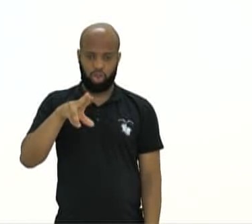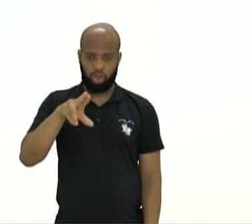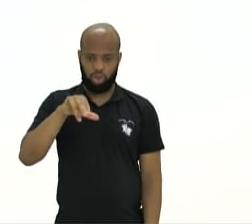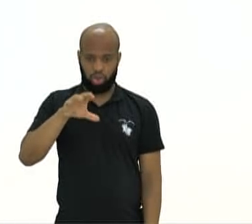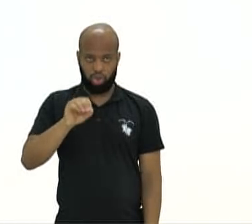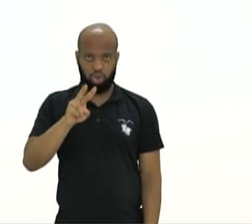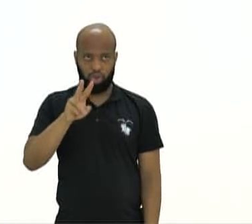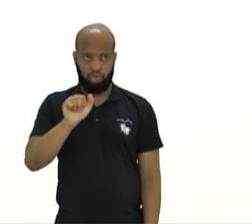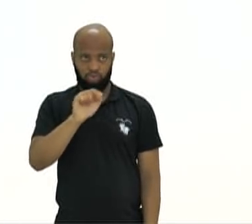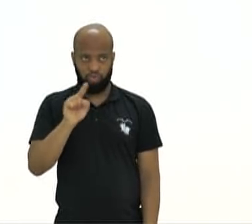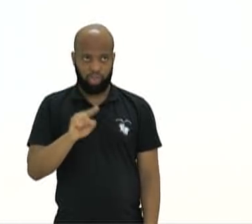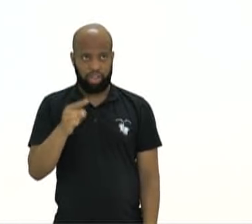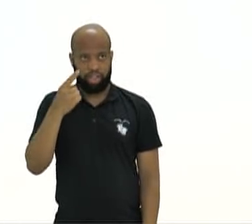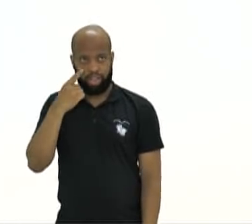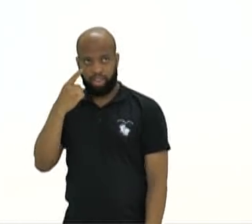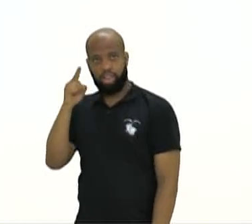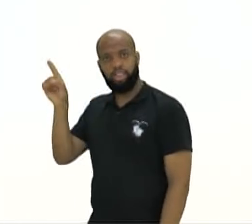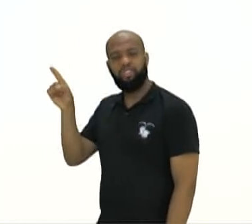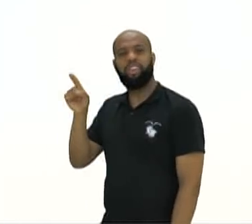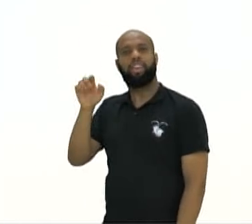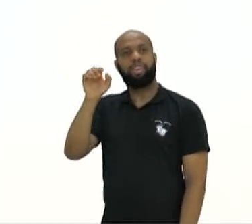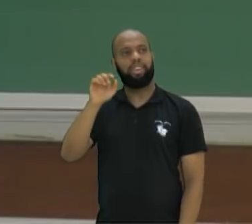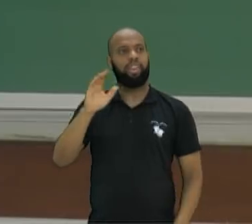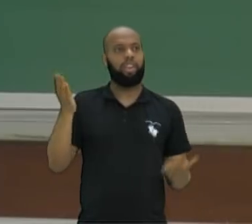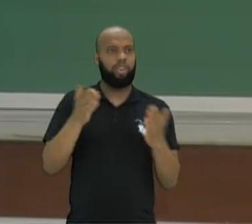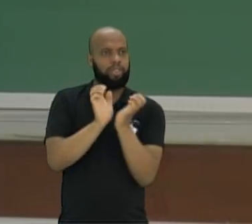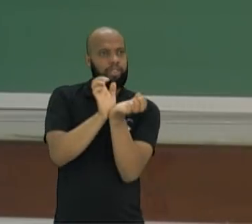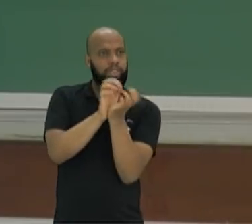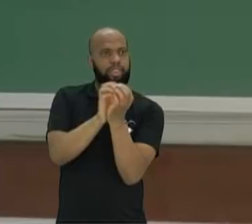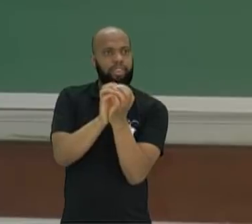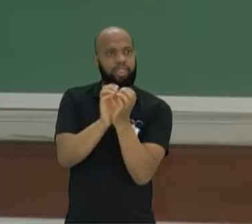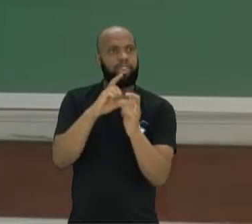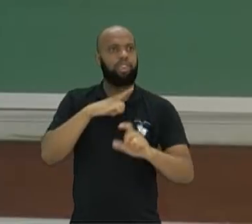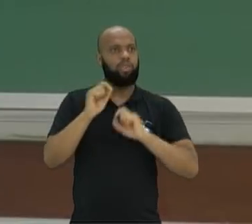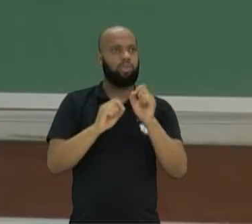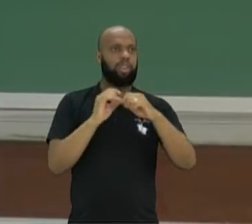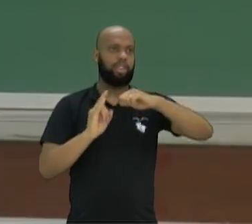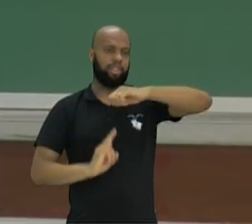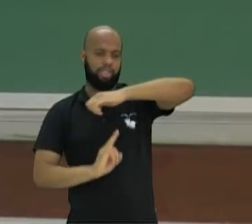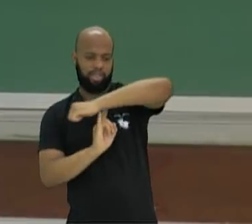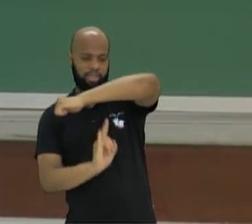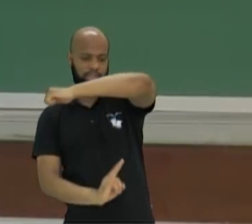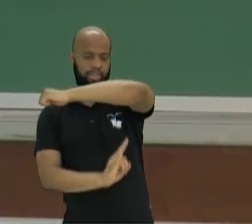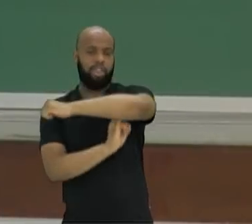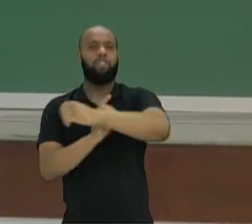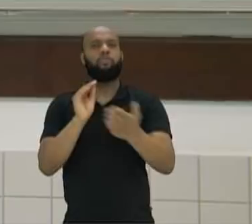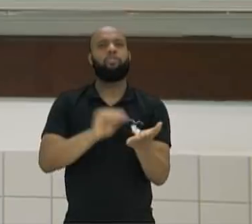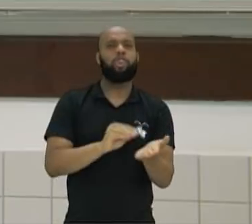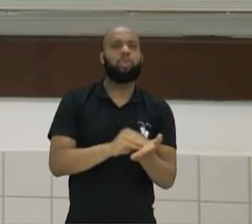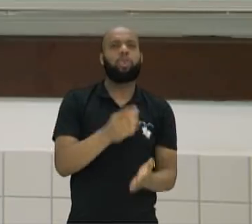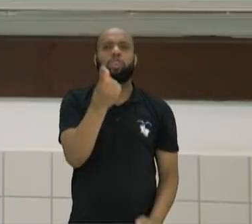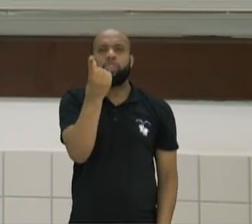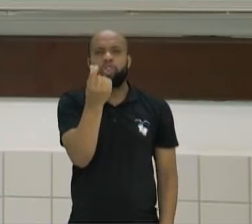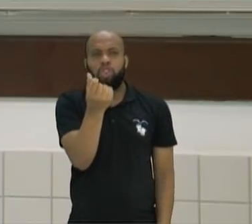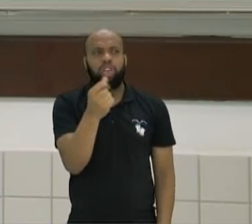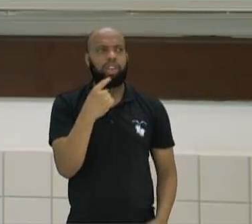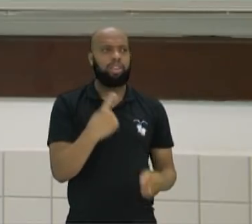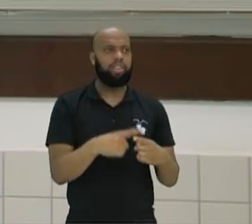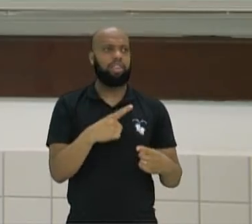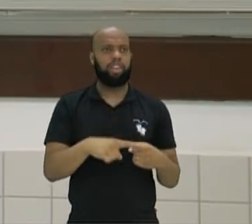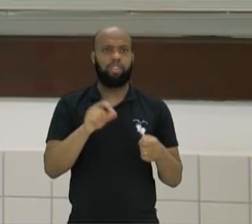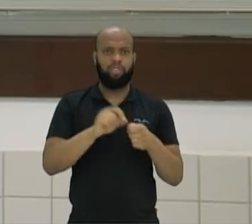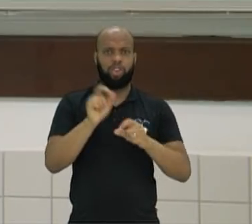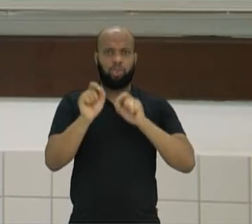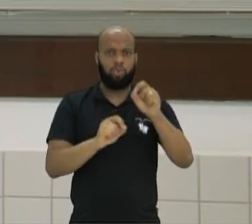tenho a imagem dela aqui. Está aqui. Aqui está Recife, aqui está a ponte. E diz que faltou dinheiro, né? Diz que ele estava lá, ele fez